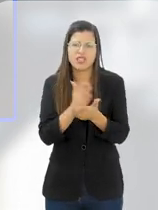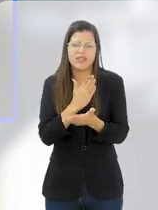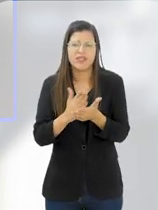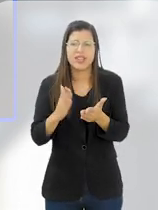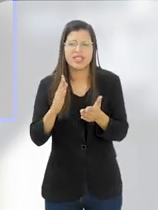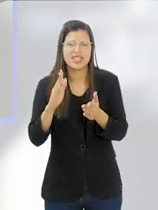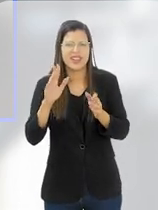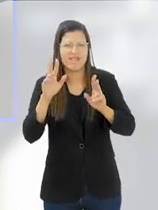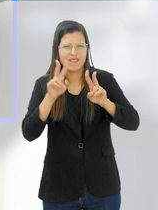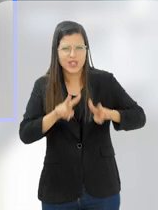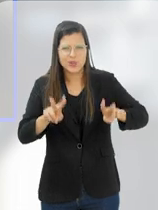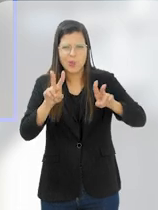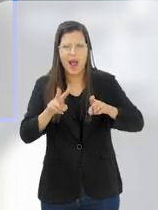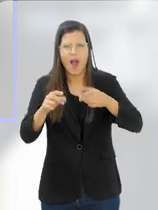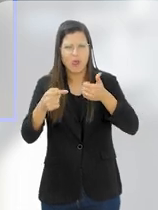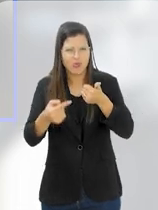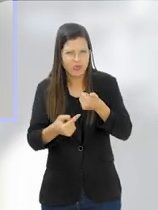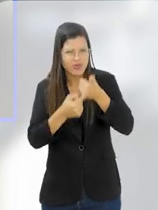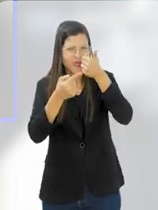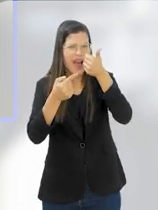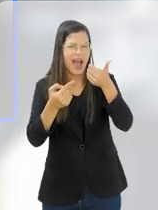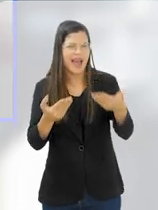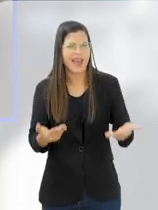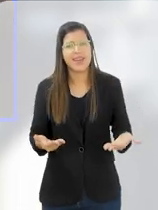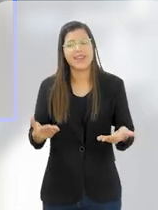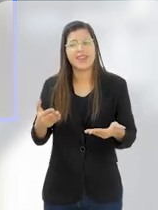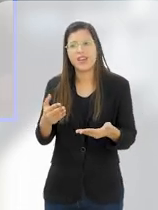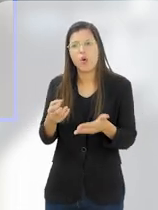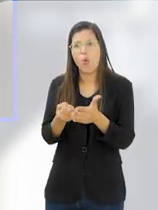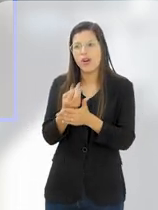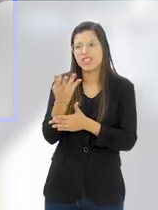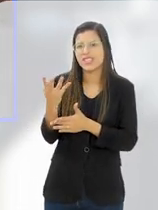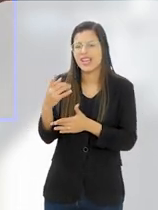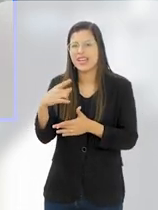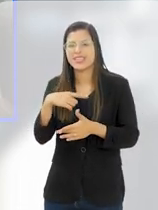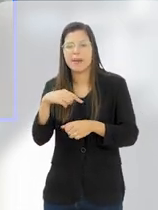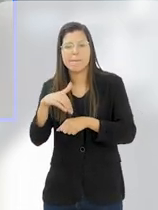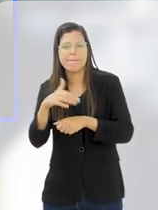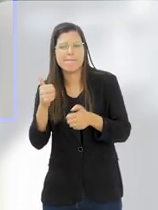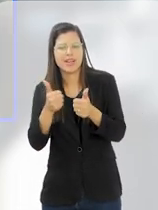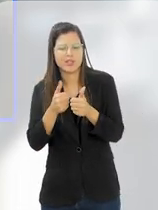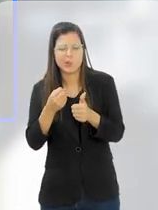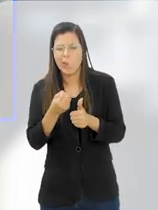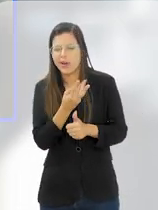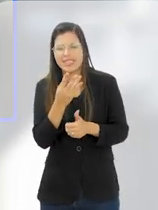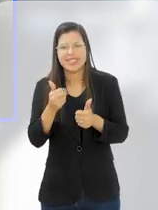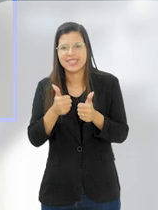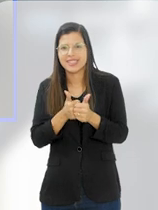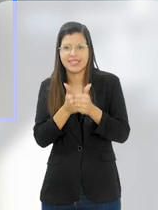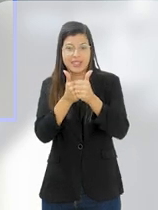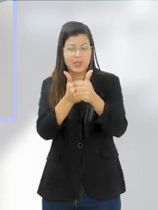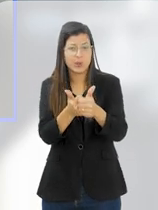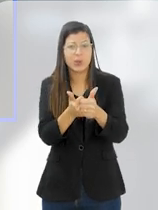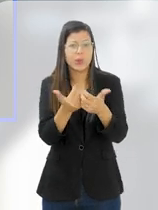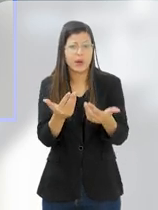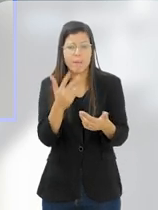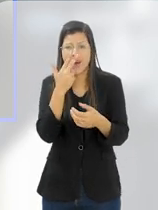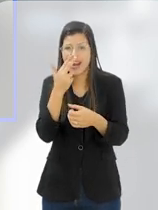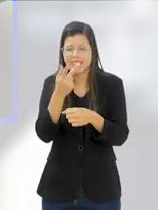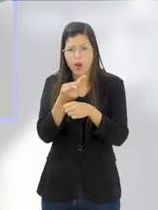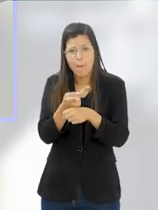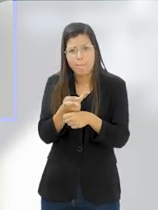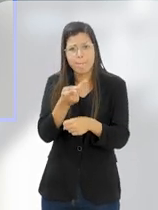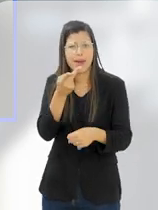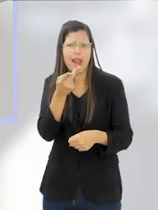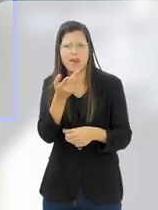até visual, né? A coisa do like, do joinha, o número, né? Você ter mais seguidores. Isso hoje é como se fosse uma grande troféu, né?